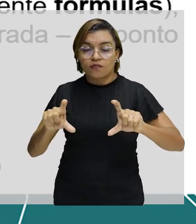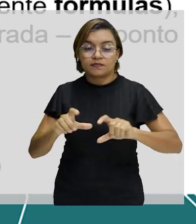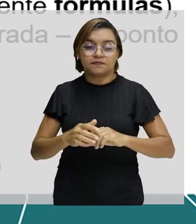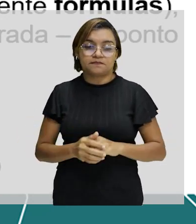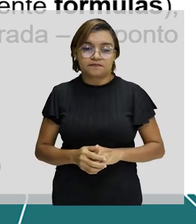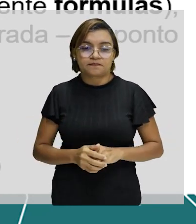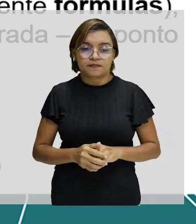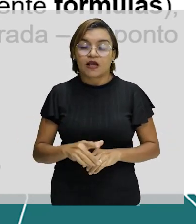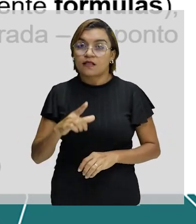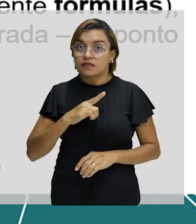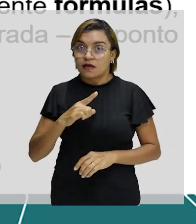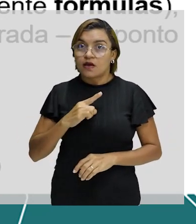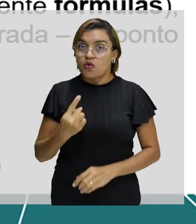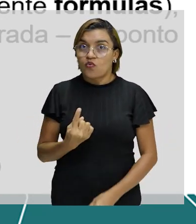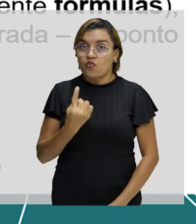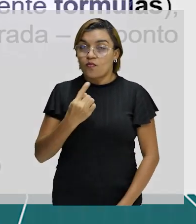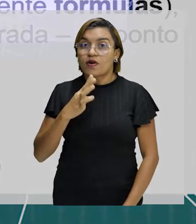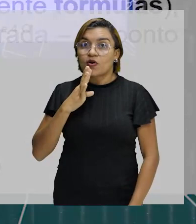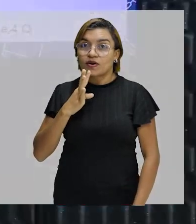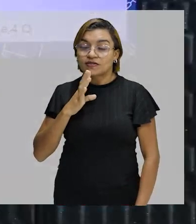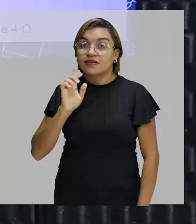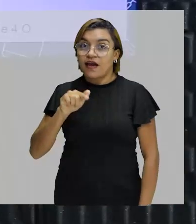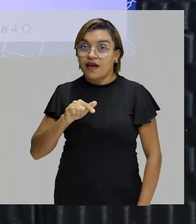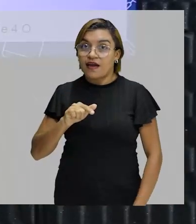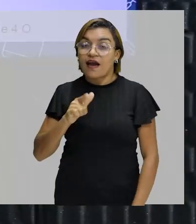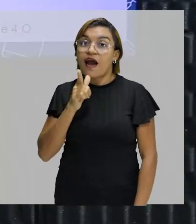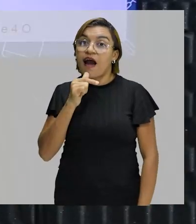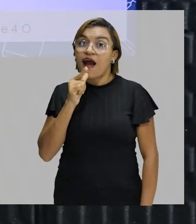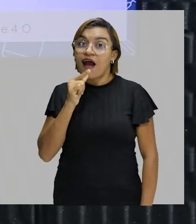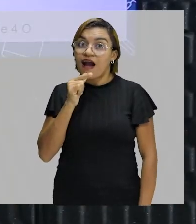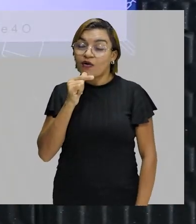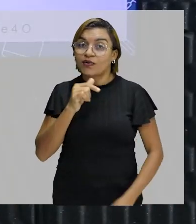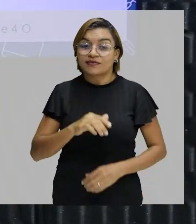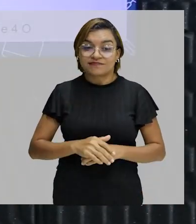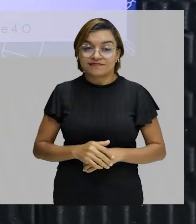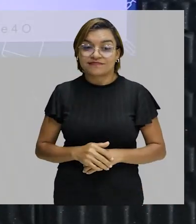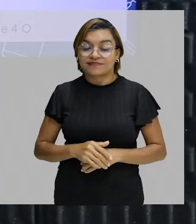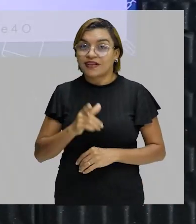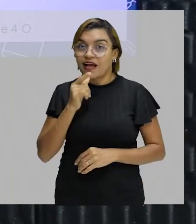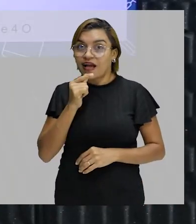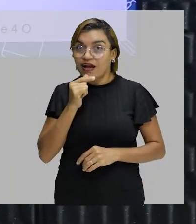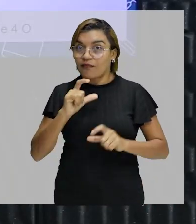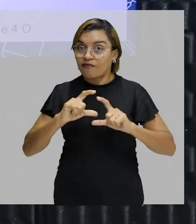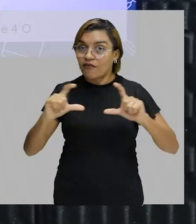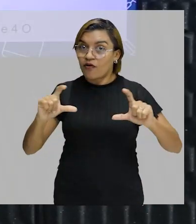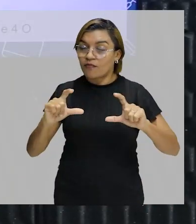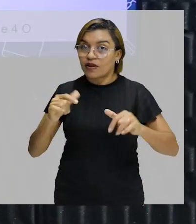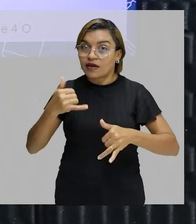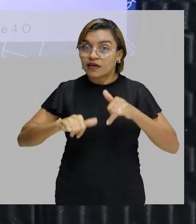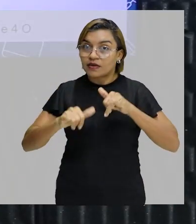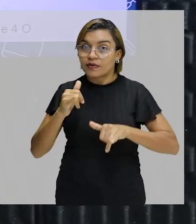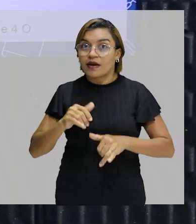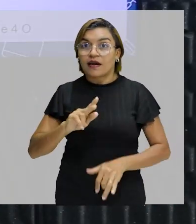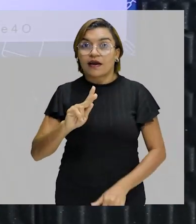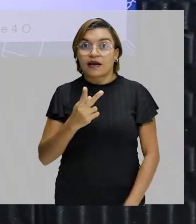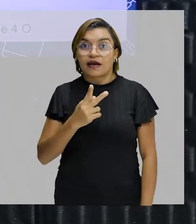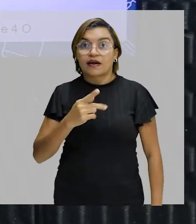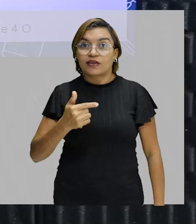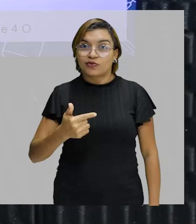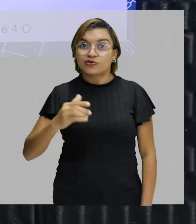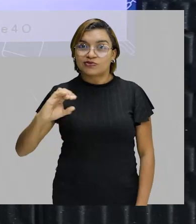muito conhecida é a fórmula da água, você nem precisa olhar para a tela. Qual a fórmula química da água?